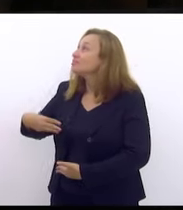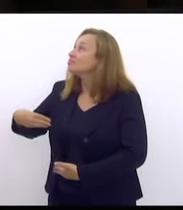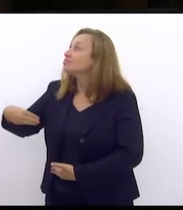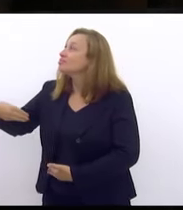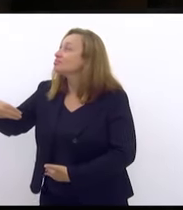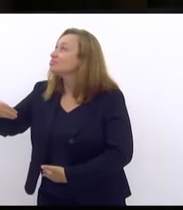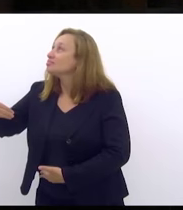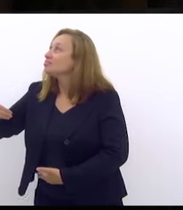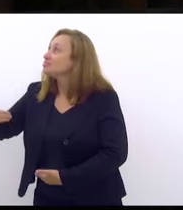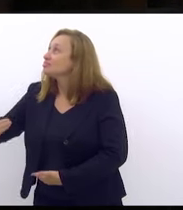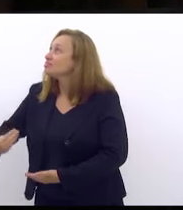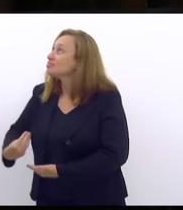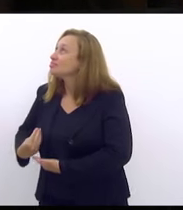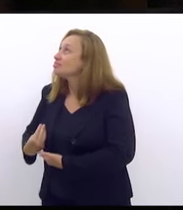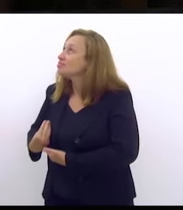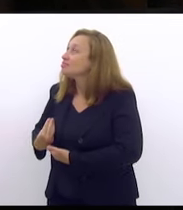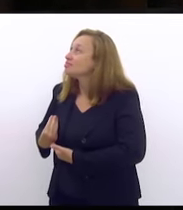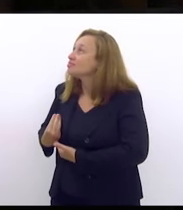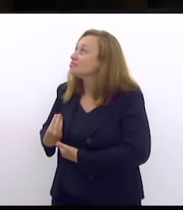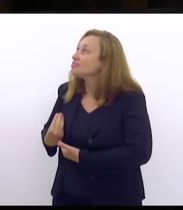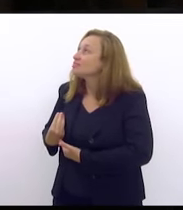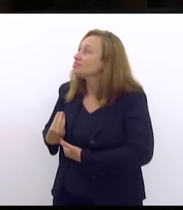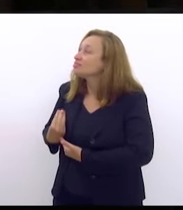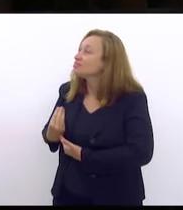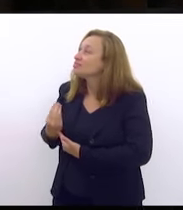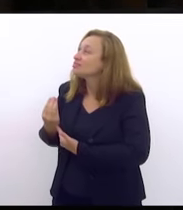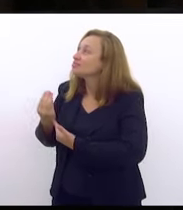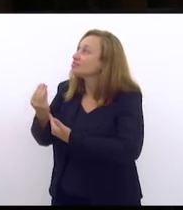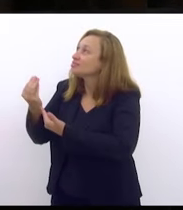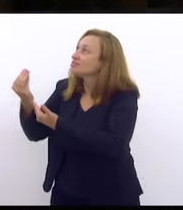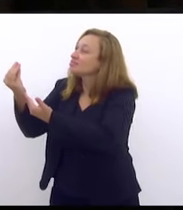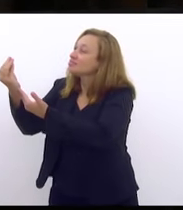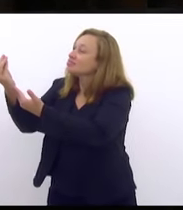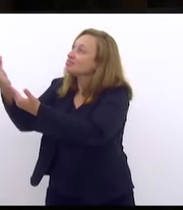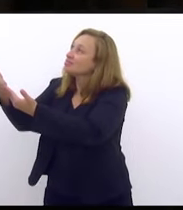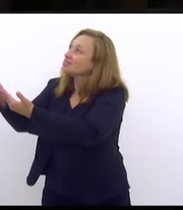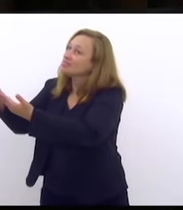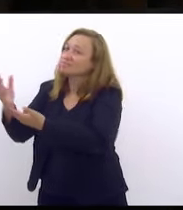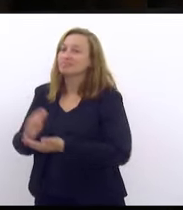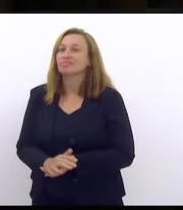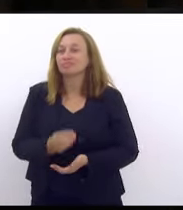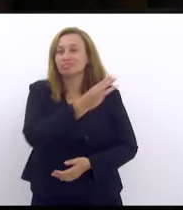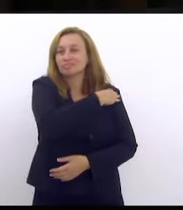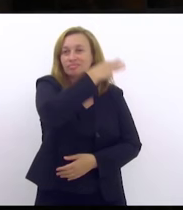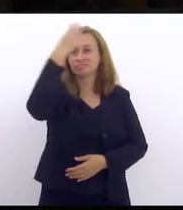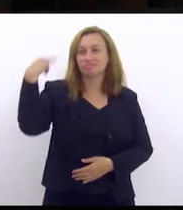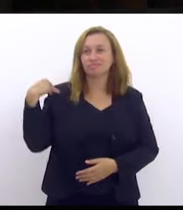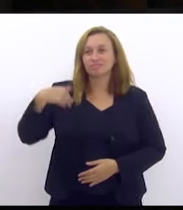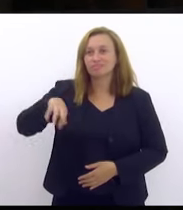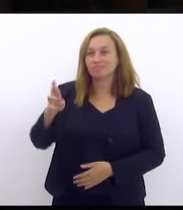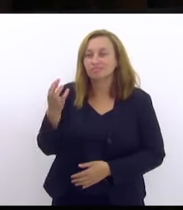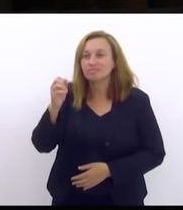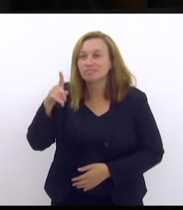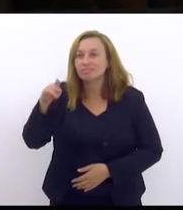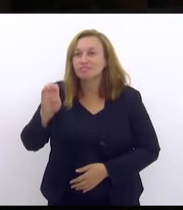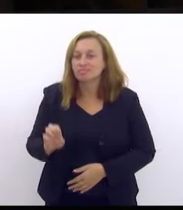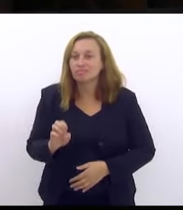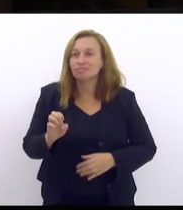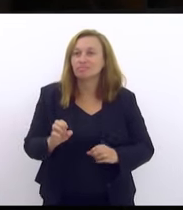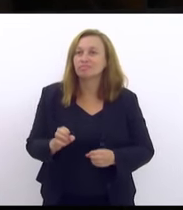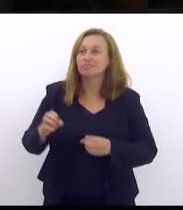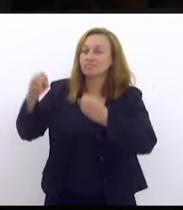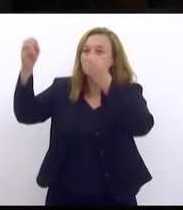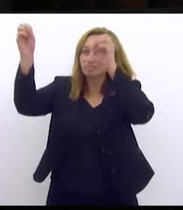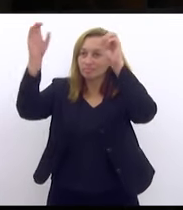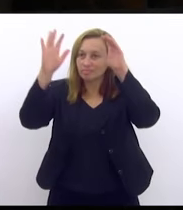minha vida vou te entregar. Que Nossa Senhora de Guadalupe nos abençoe e nos